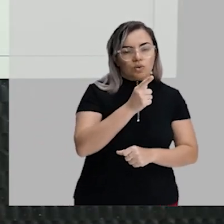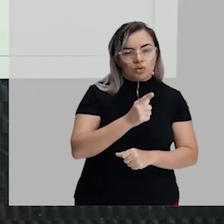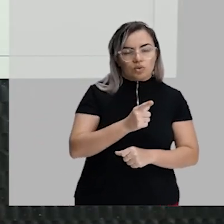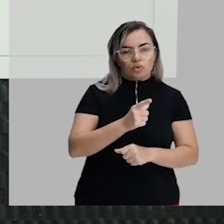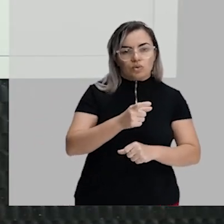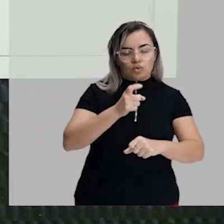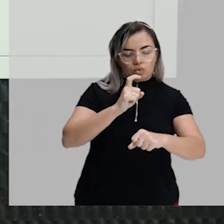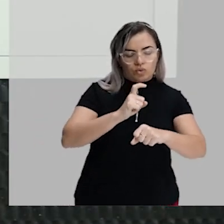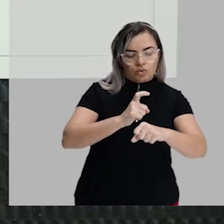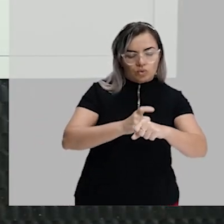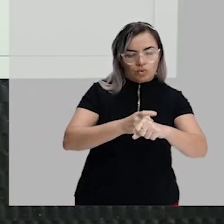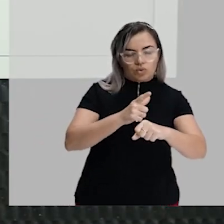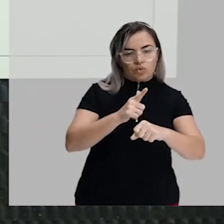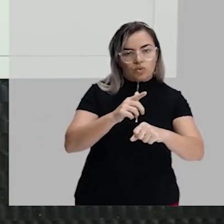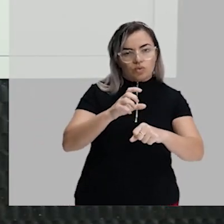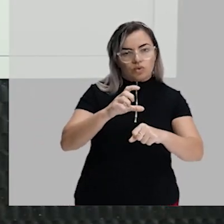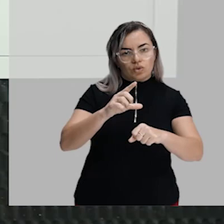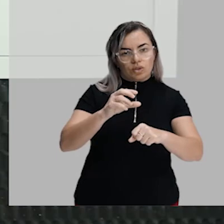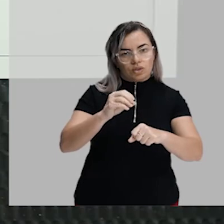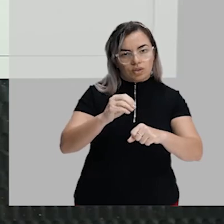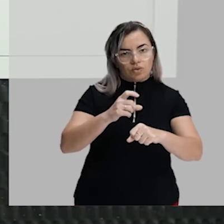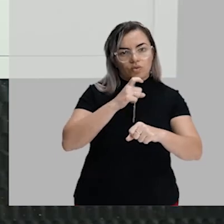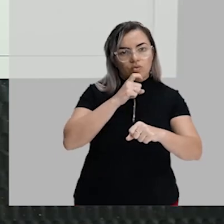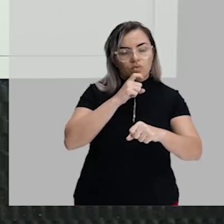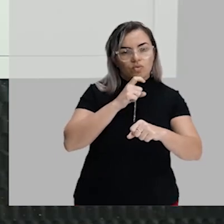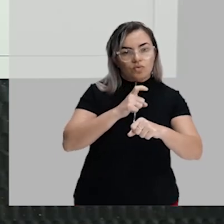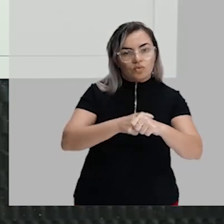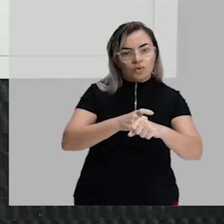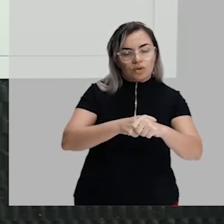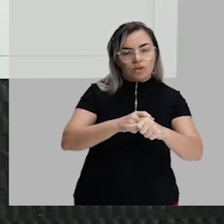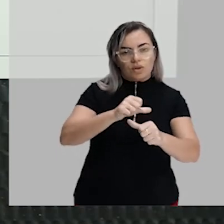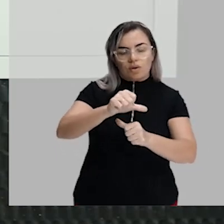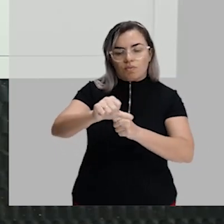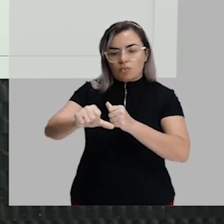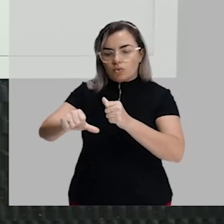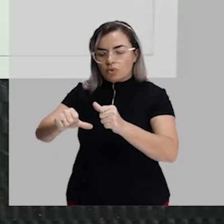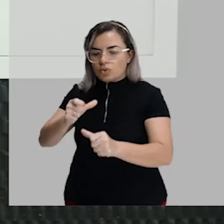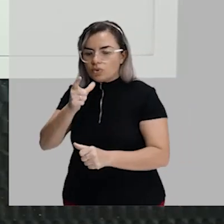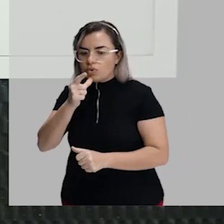que essa pedra de gelo está recebendo do ambiente, ela está usando